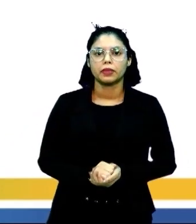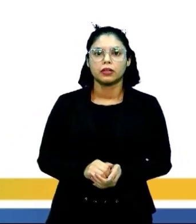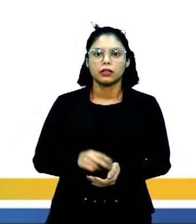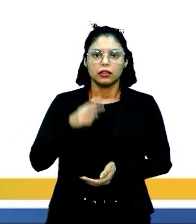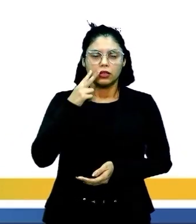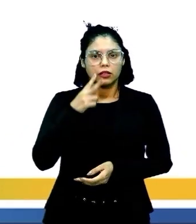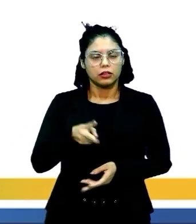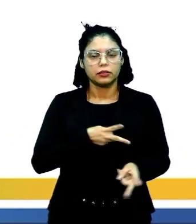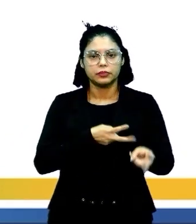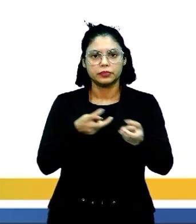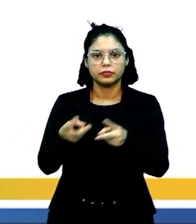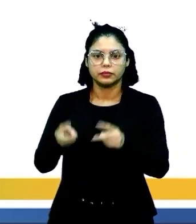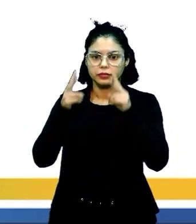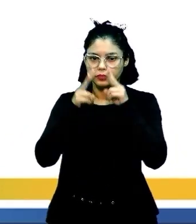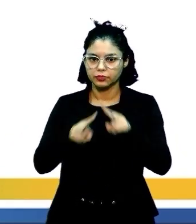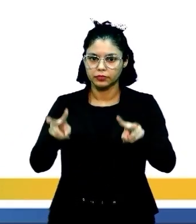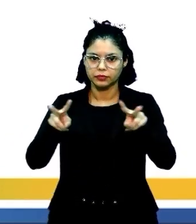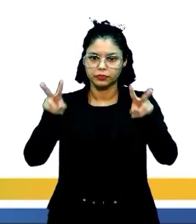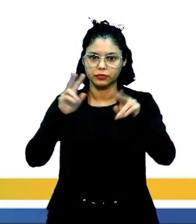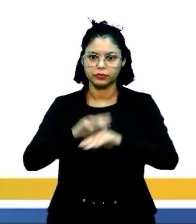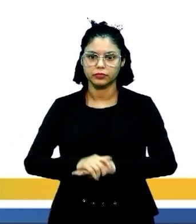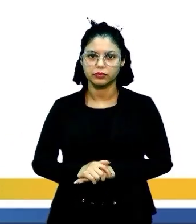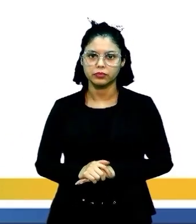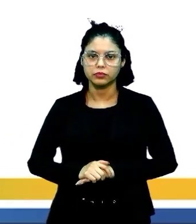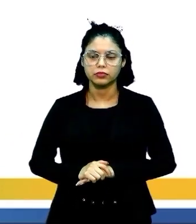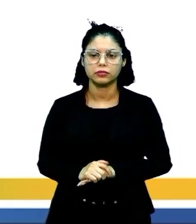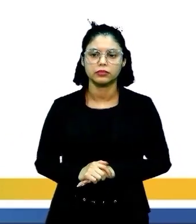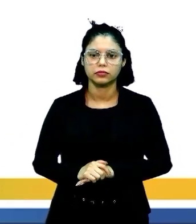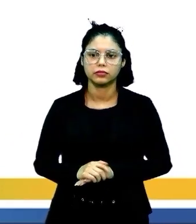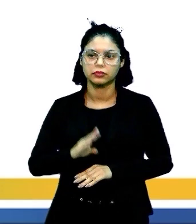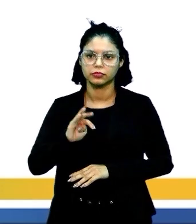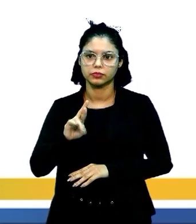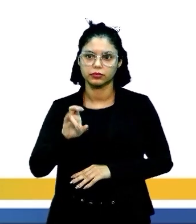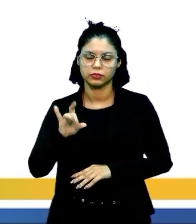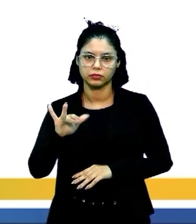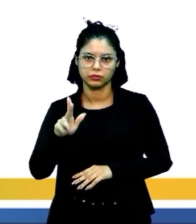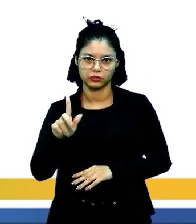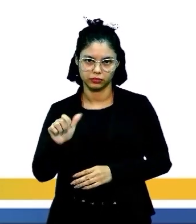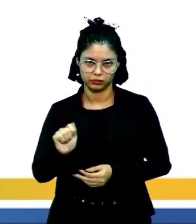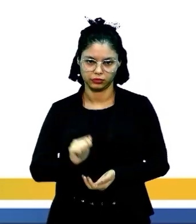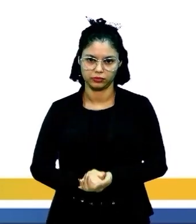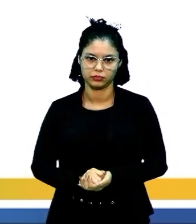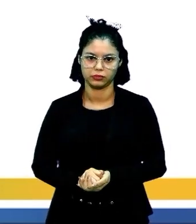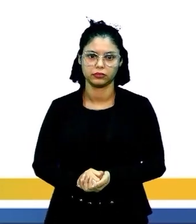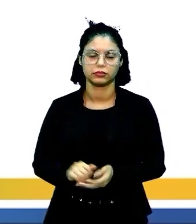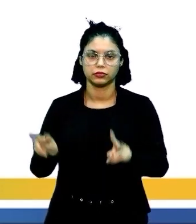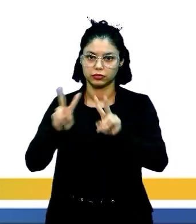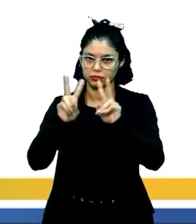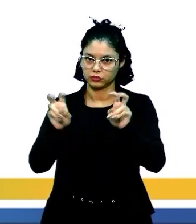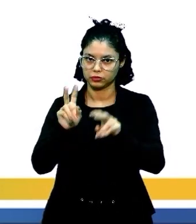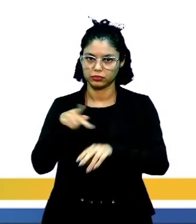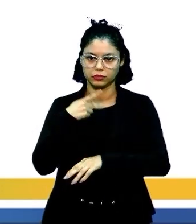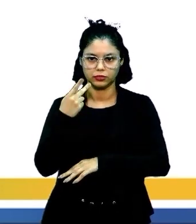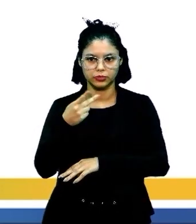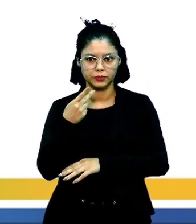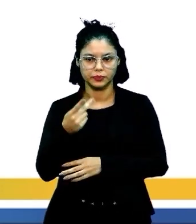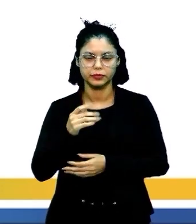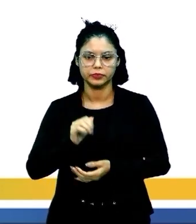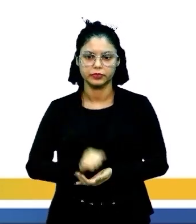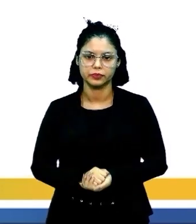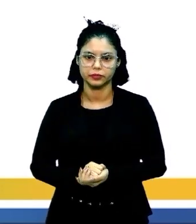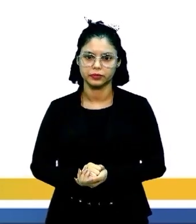vocês estão visualizando a referência bibliográfica a respeito do assunto. É o